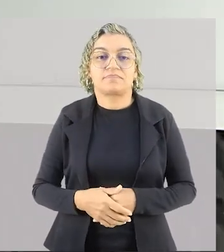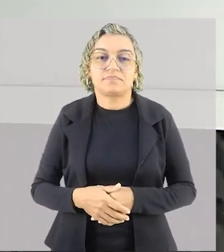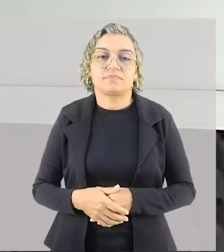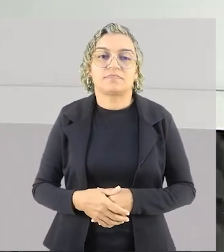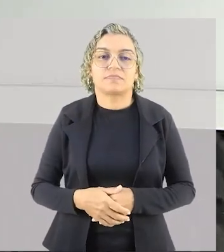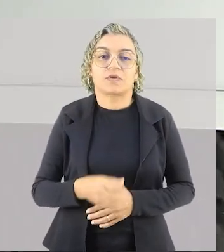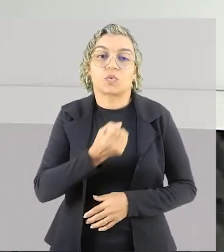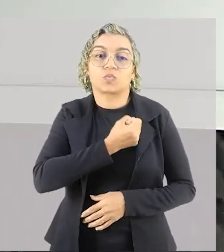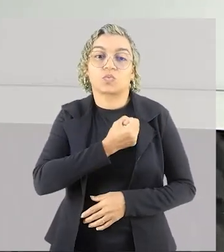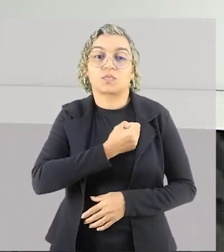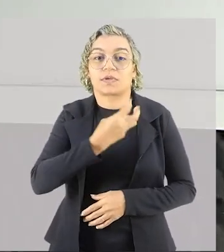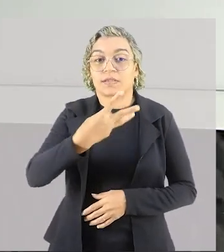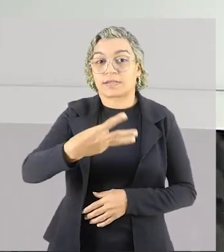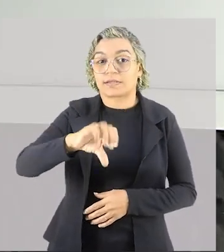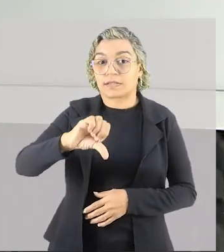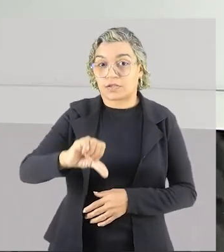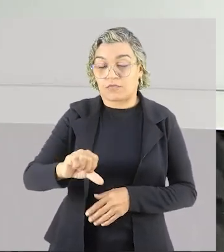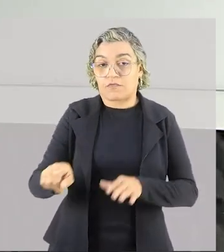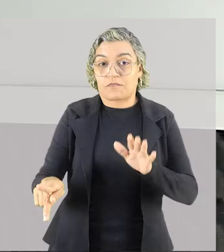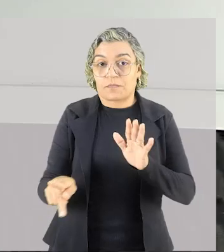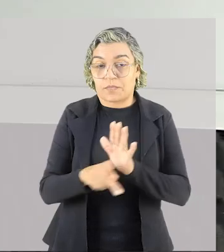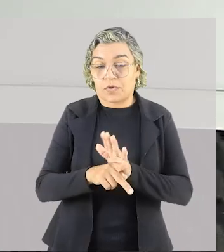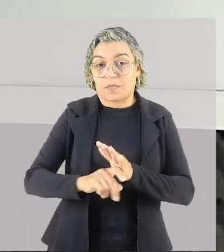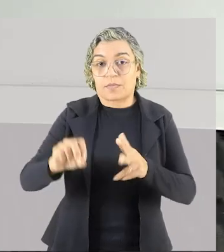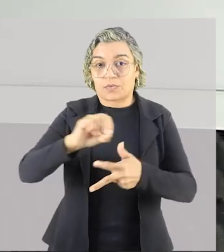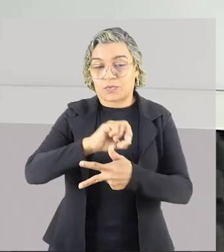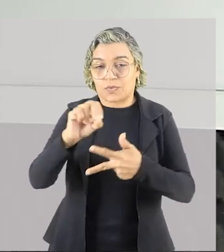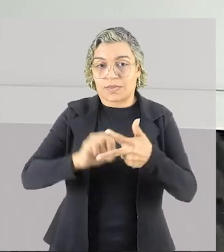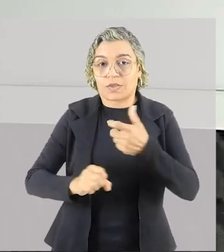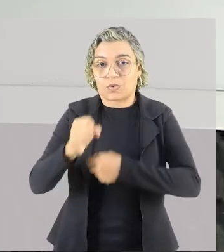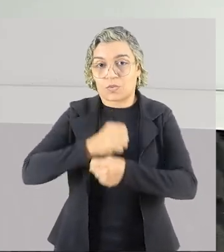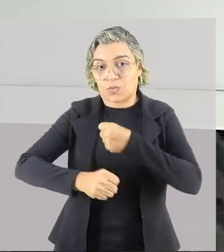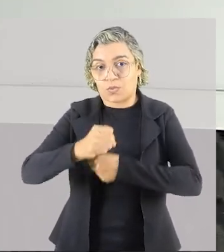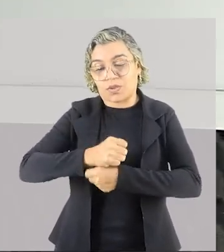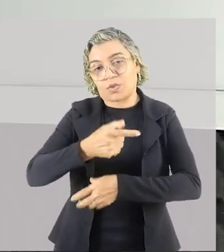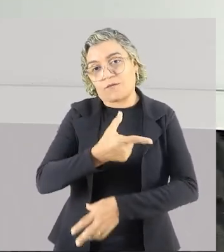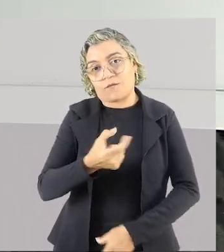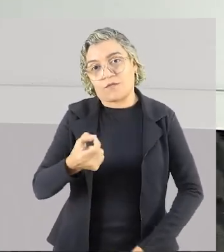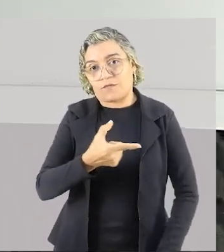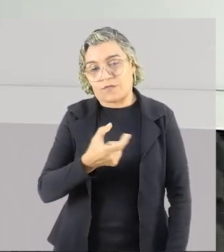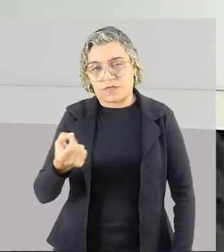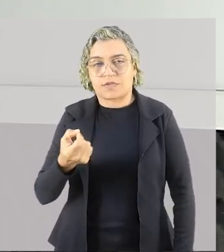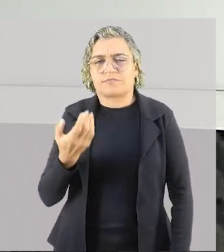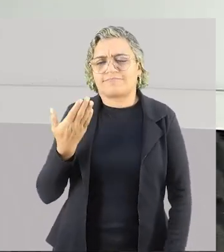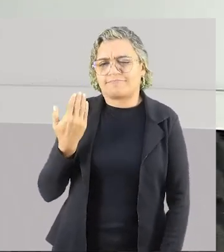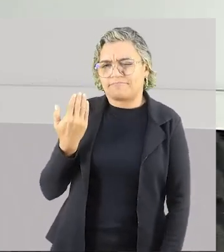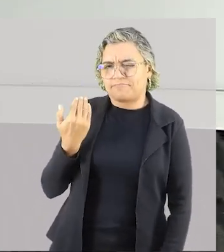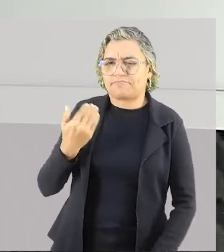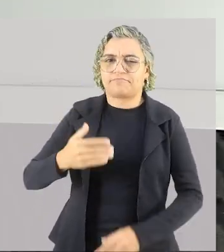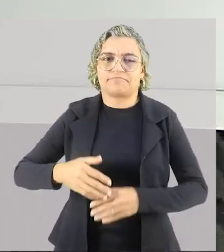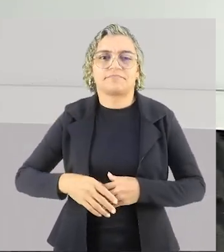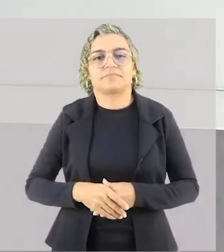Questão 39, uma questão do Enem de 2020, uma questão relativamente recente, né? Olha